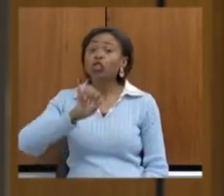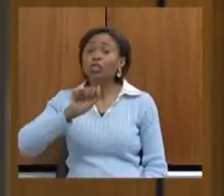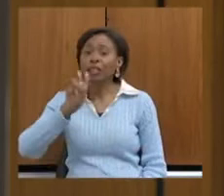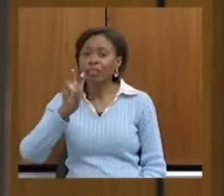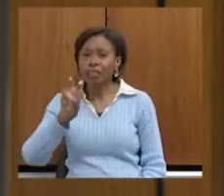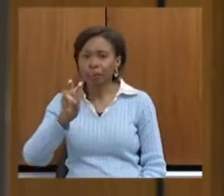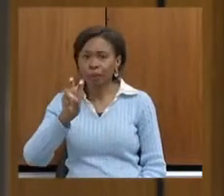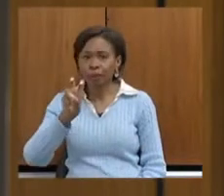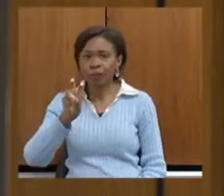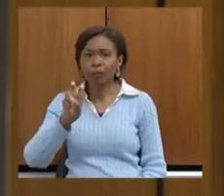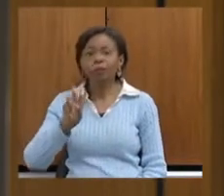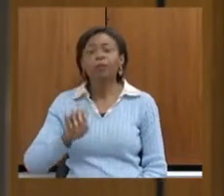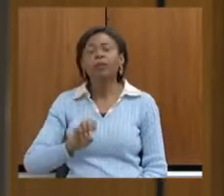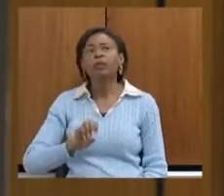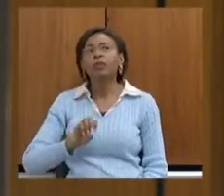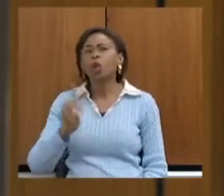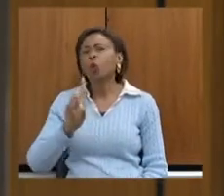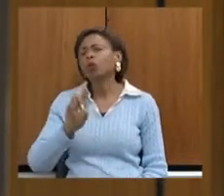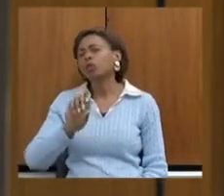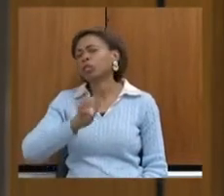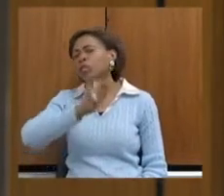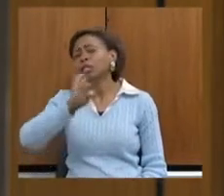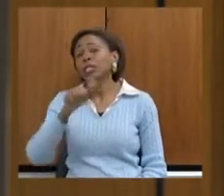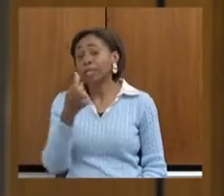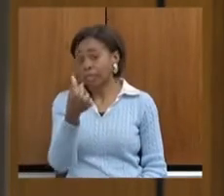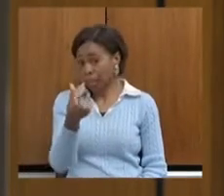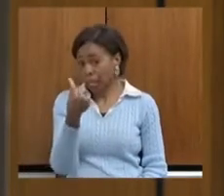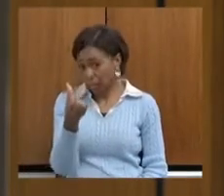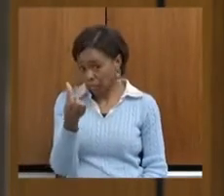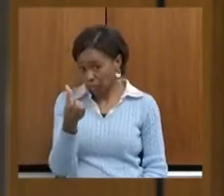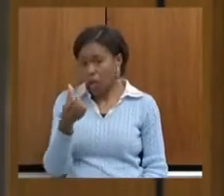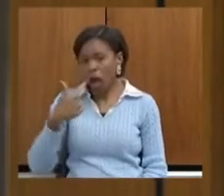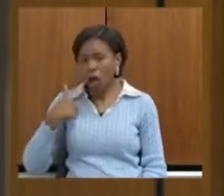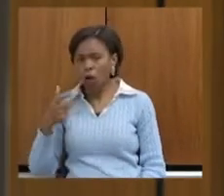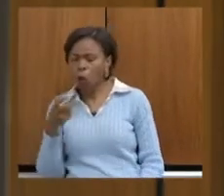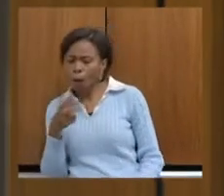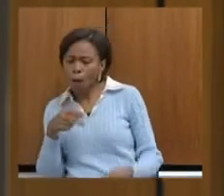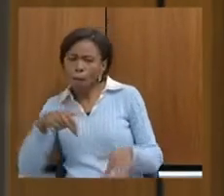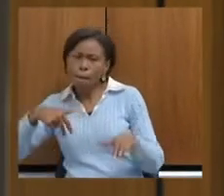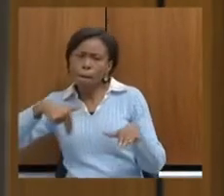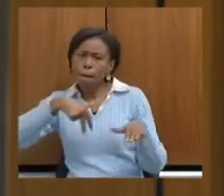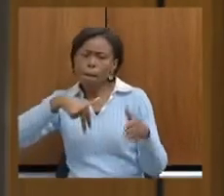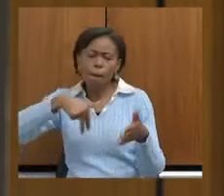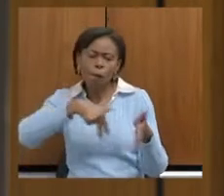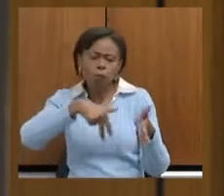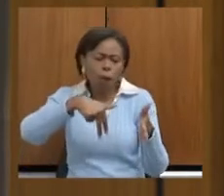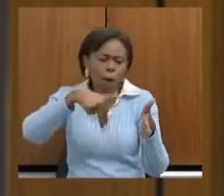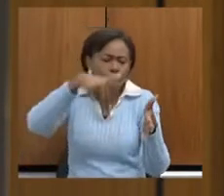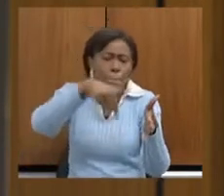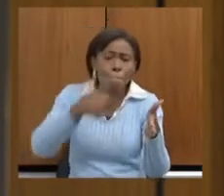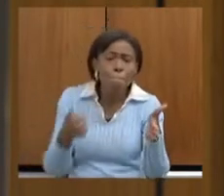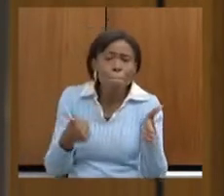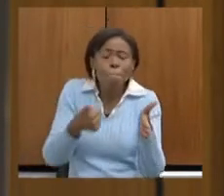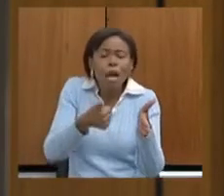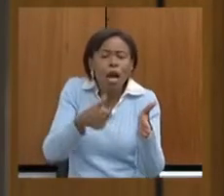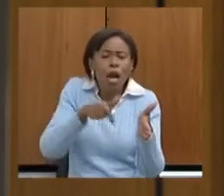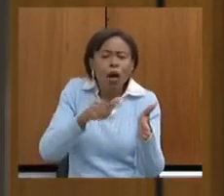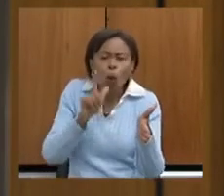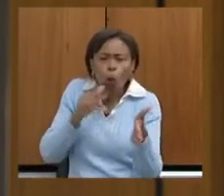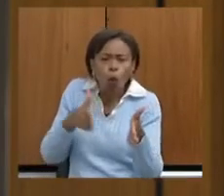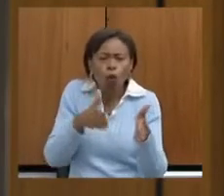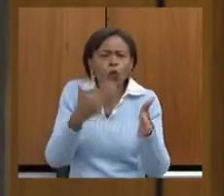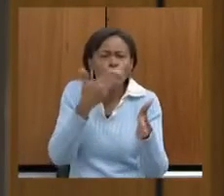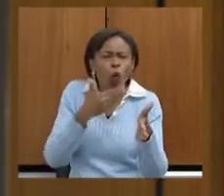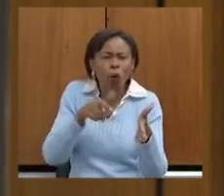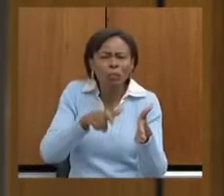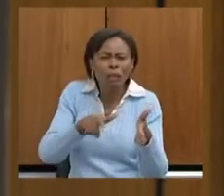quando eu for aí dia seis que eu cheguei na beira do rio doce toda minha plantação tava tudo coberto de